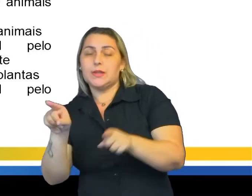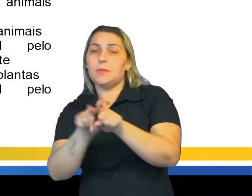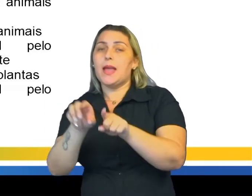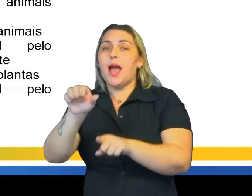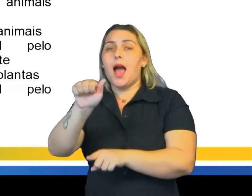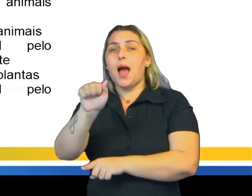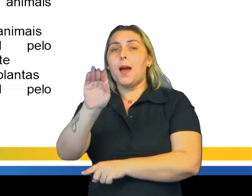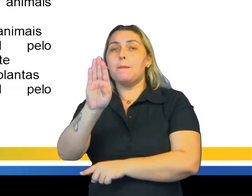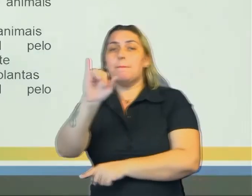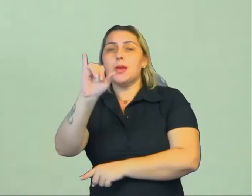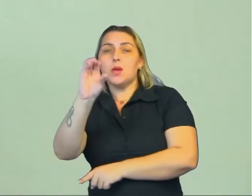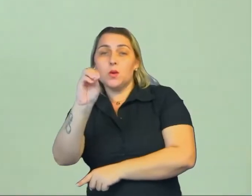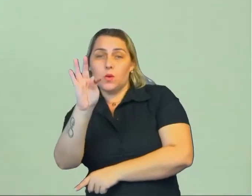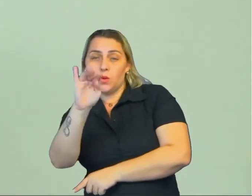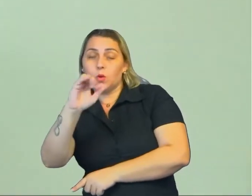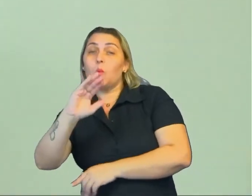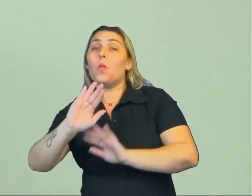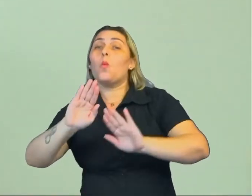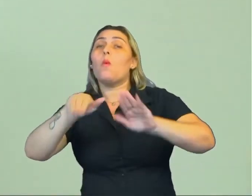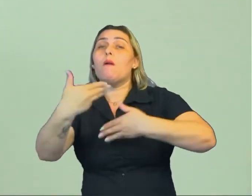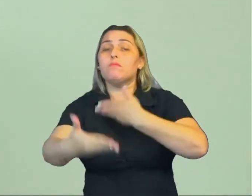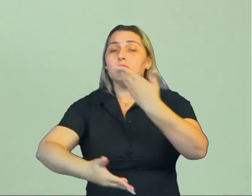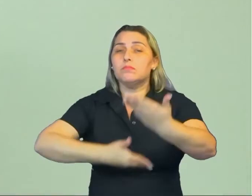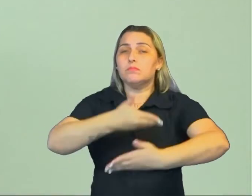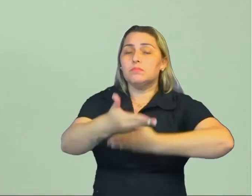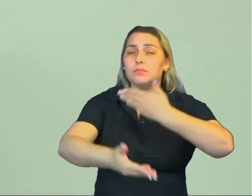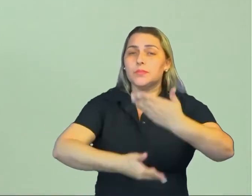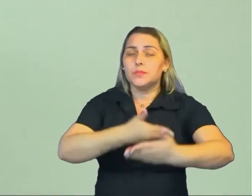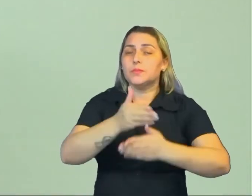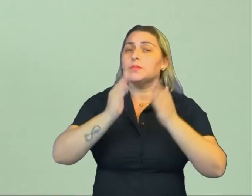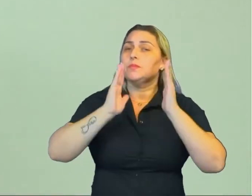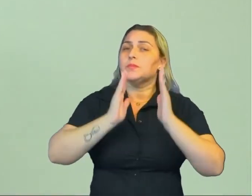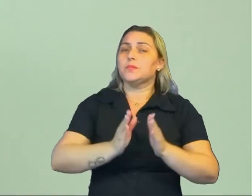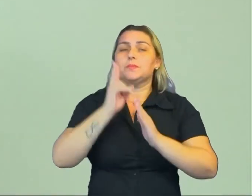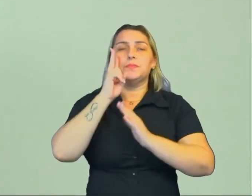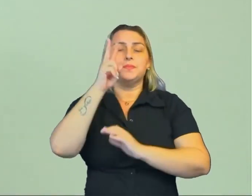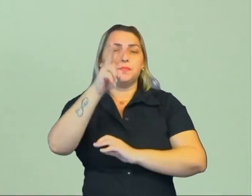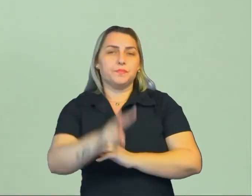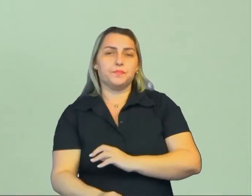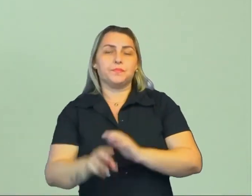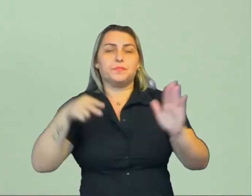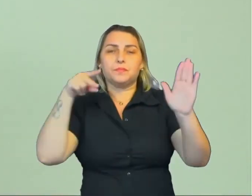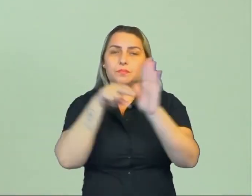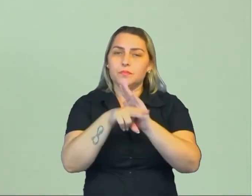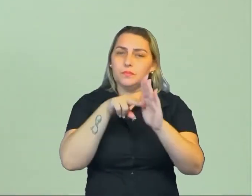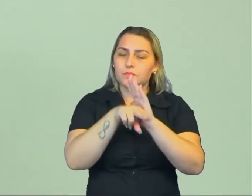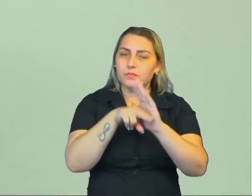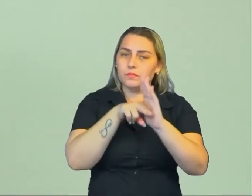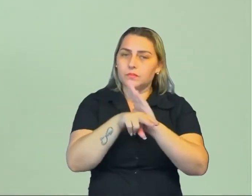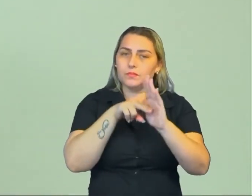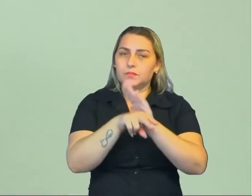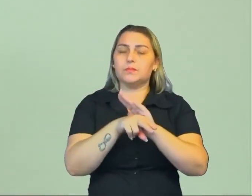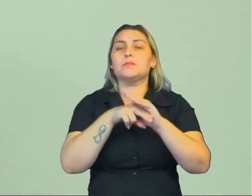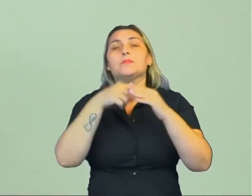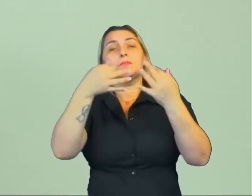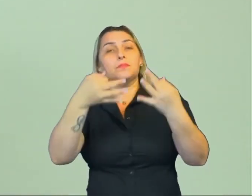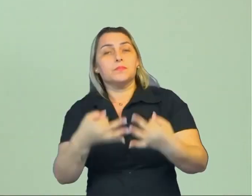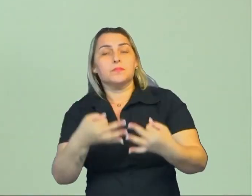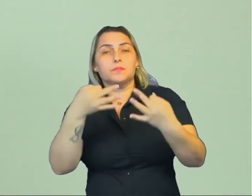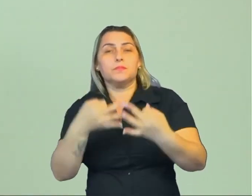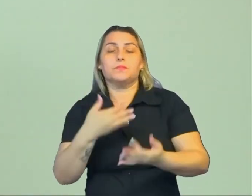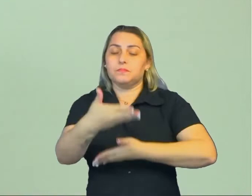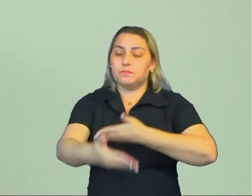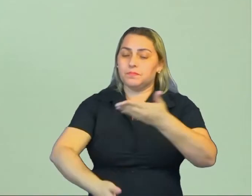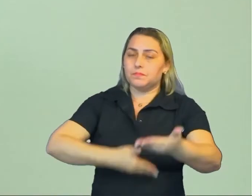abióticos. Qual é a relação, qual é dessas áreas que nós já vimos na biologia que se enquadra